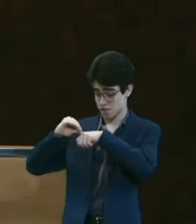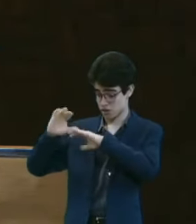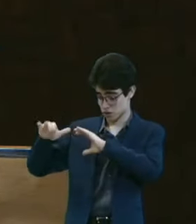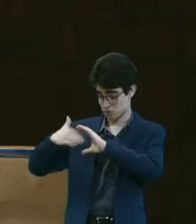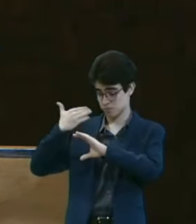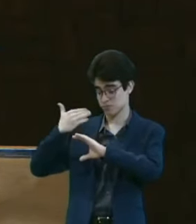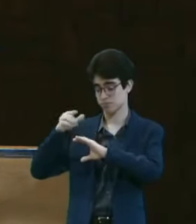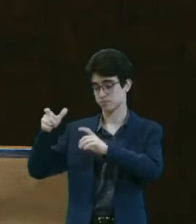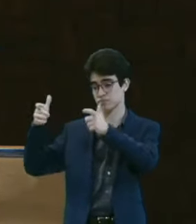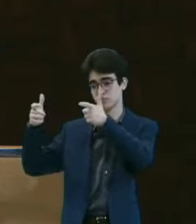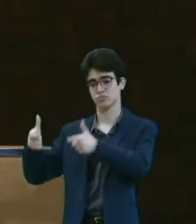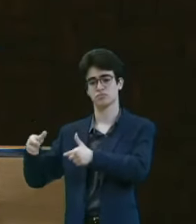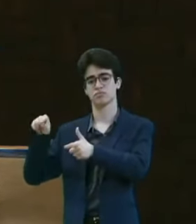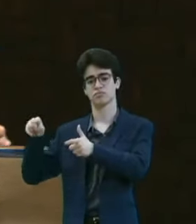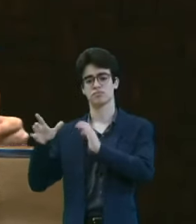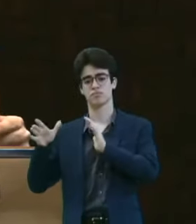lugar,